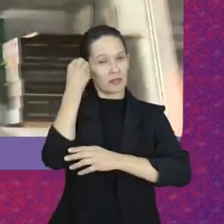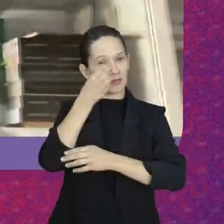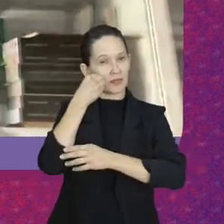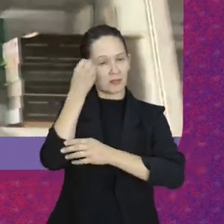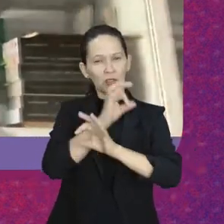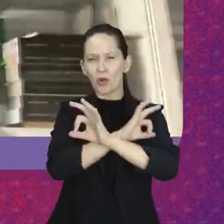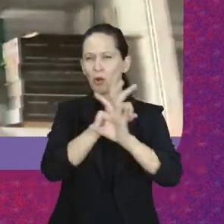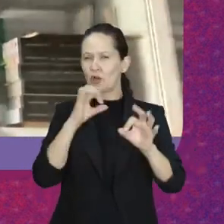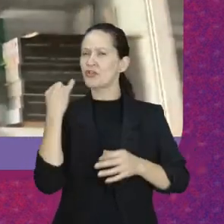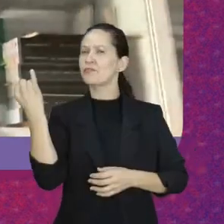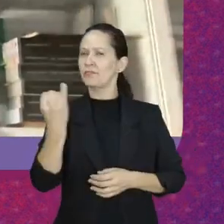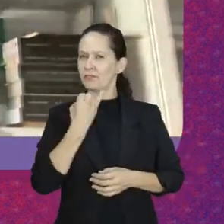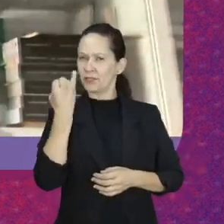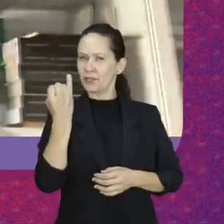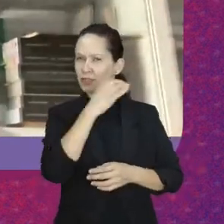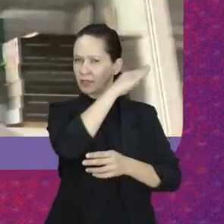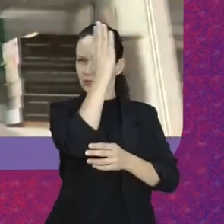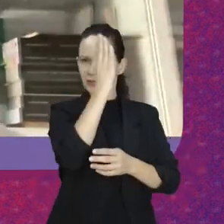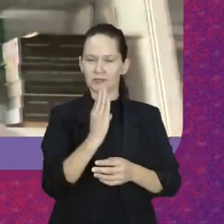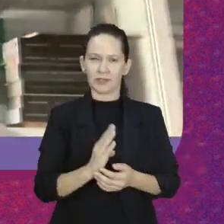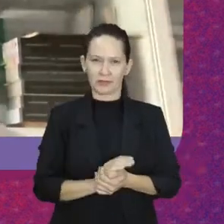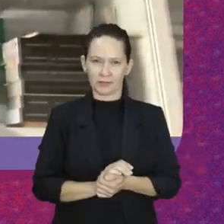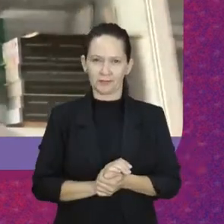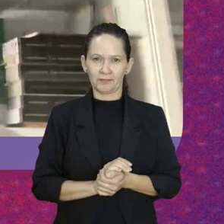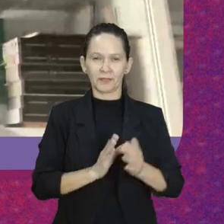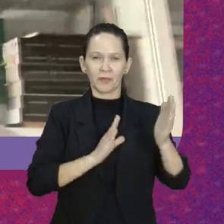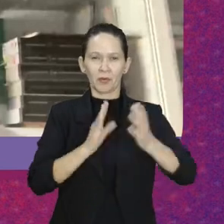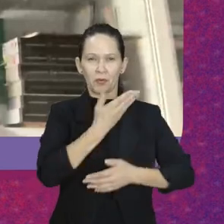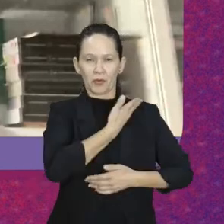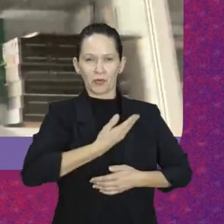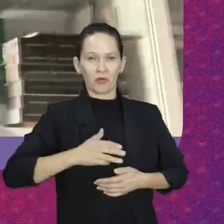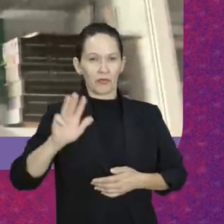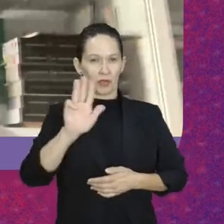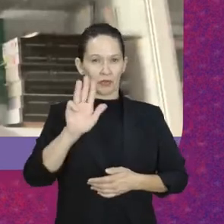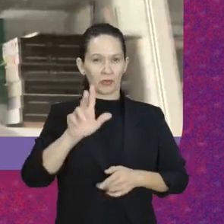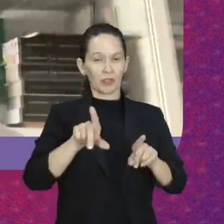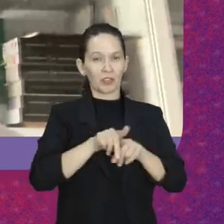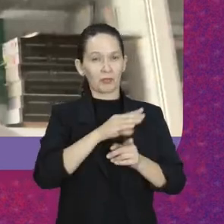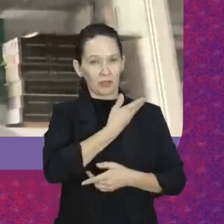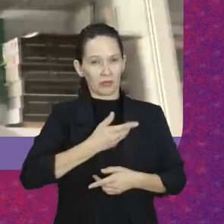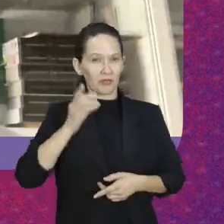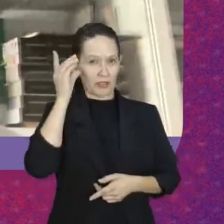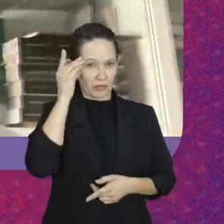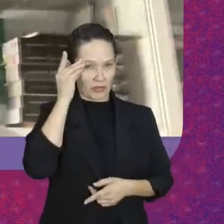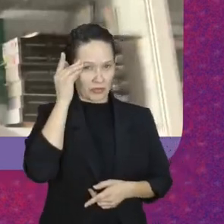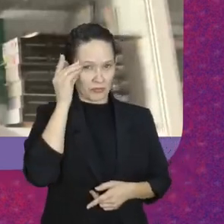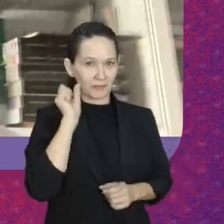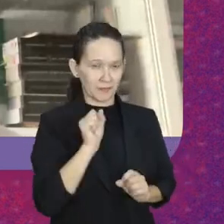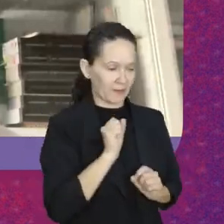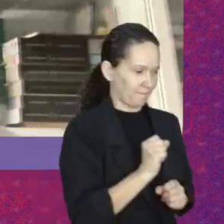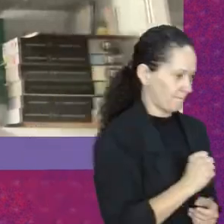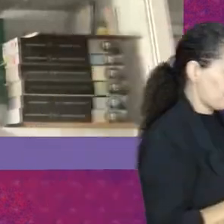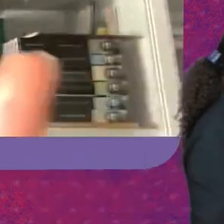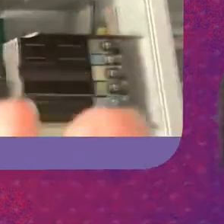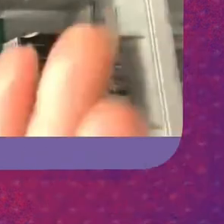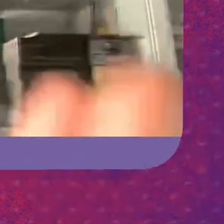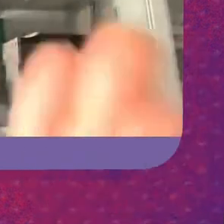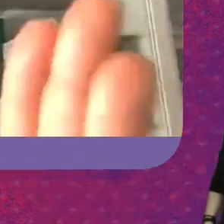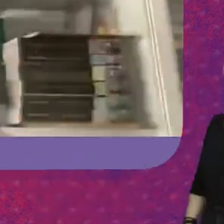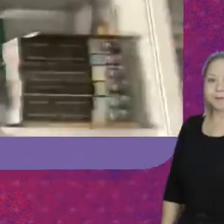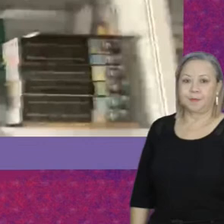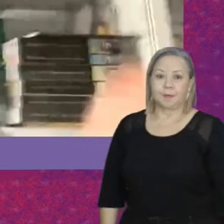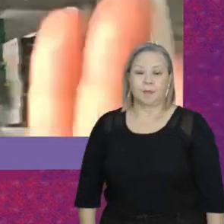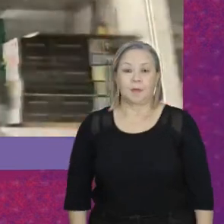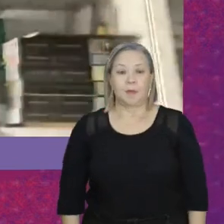muito importante no Brasil, durante os governos Lula e Dilma, que foi a de assegurar que 30%